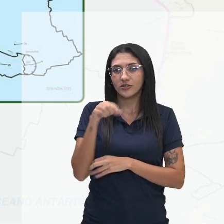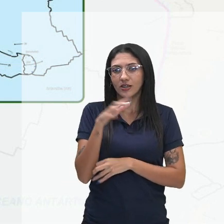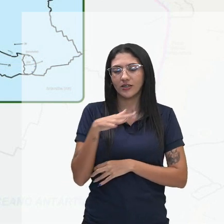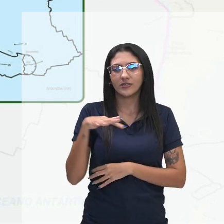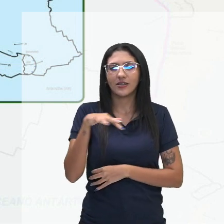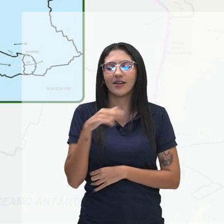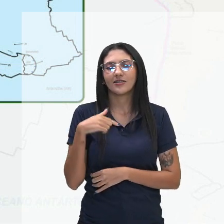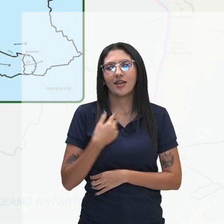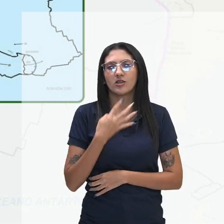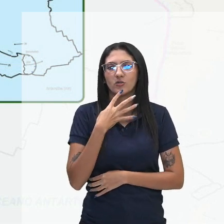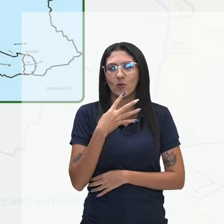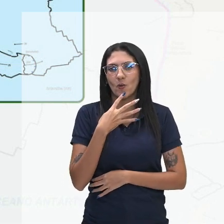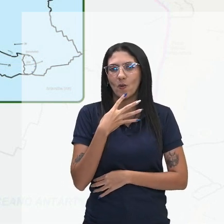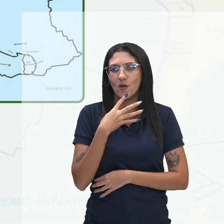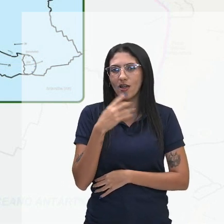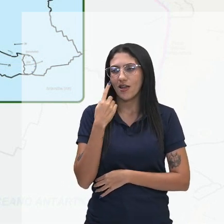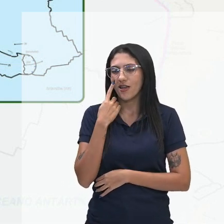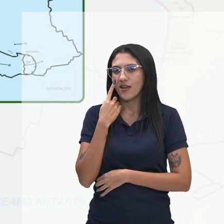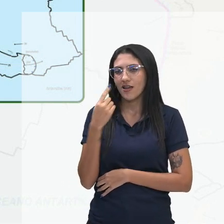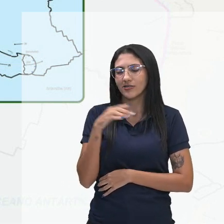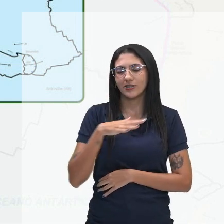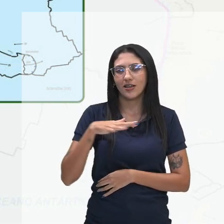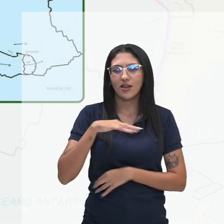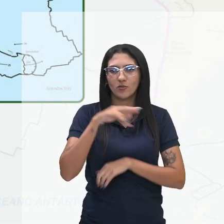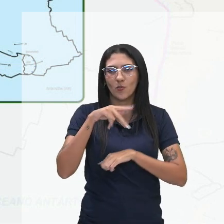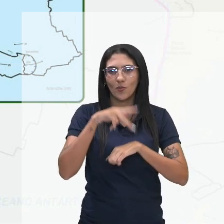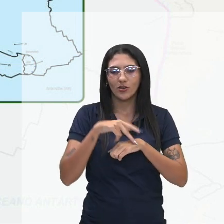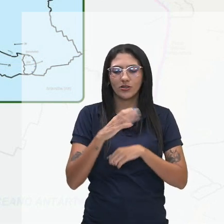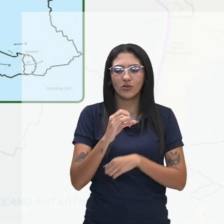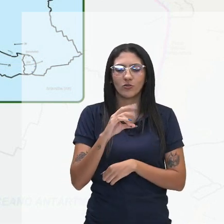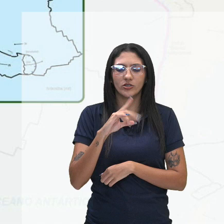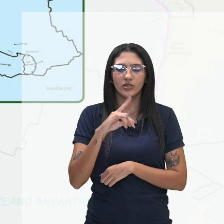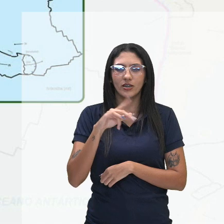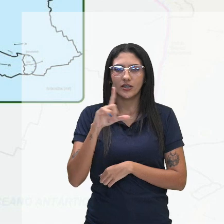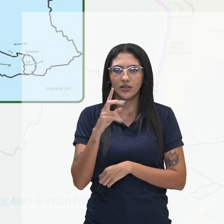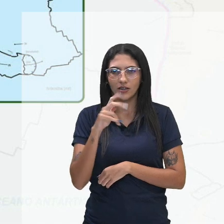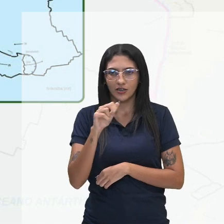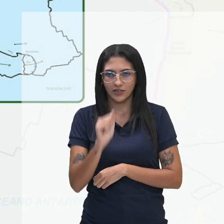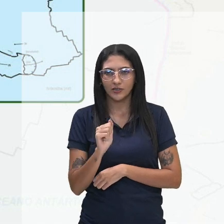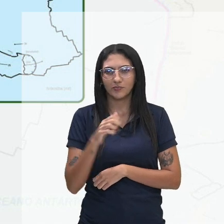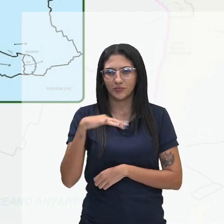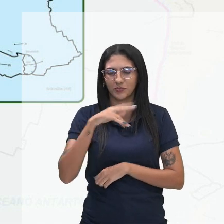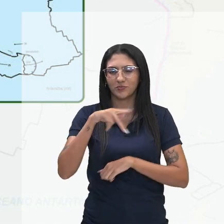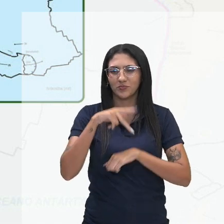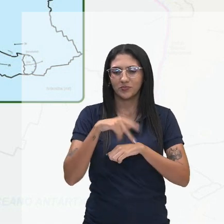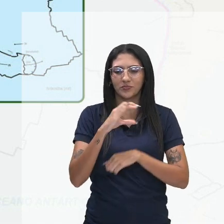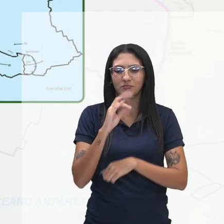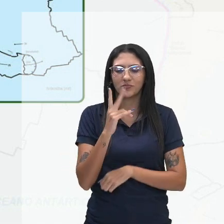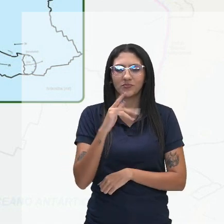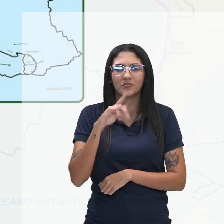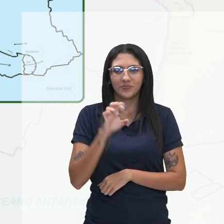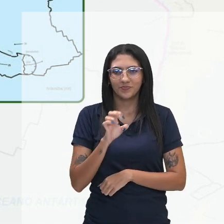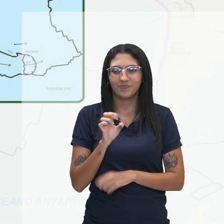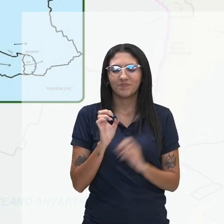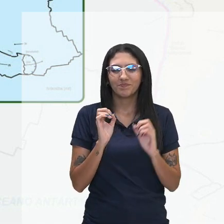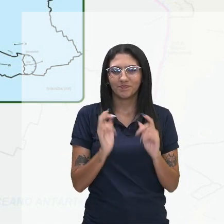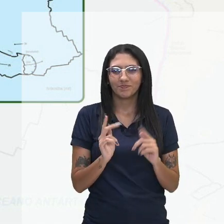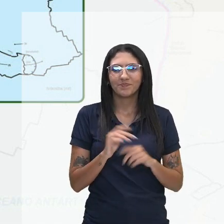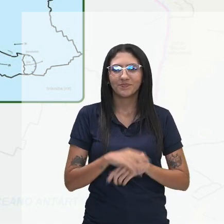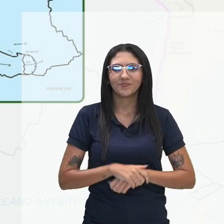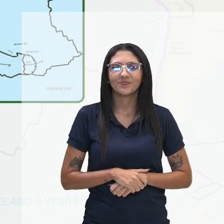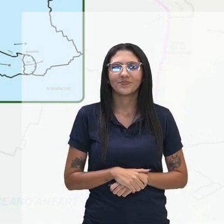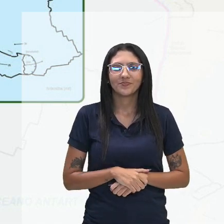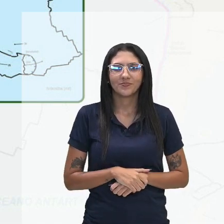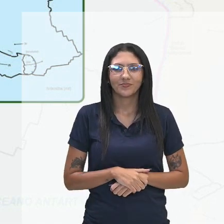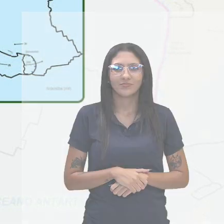gente conhece aqui como as Cordilheiras dos Andes, que fica localizado ali o Chile. Tá certo? Então, esse mapa aí,